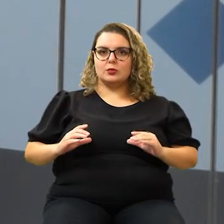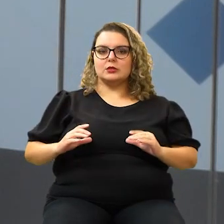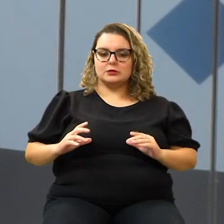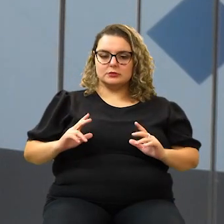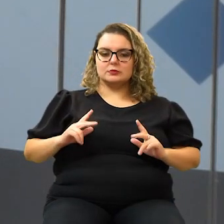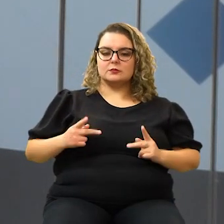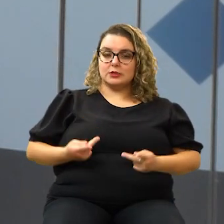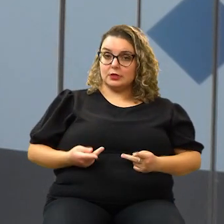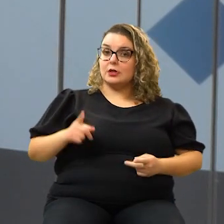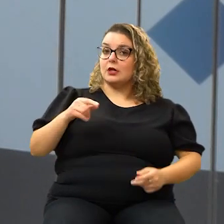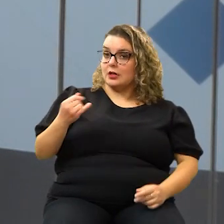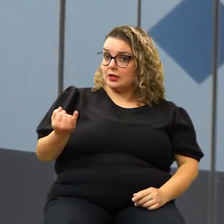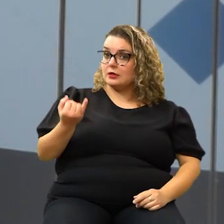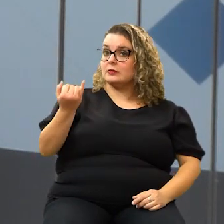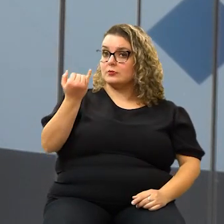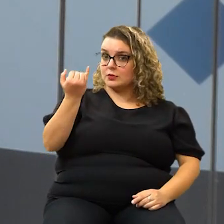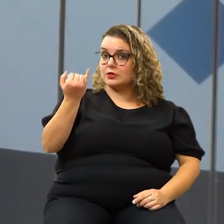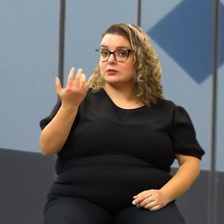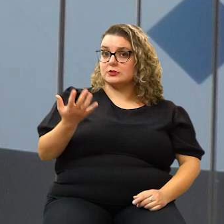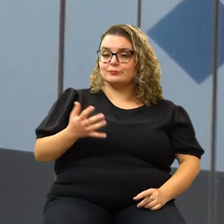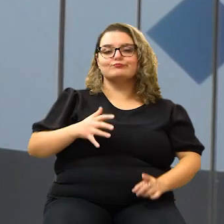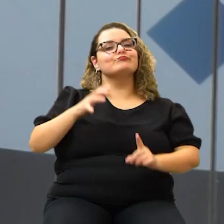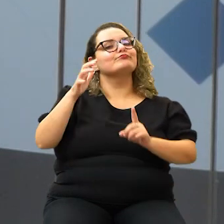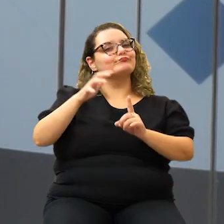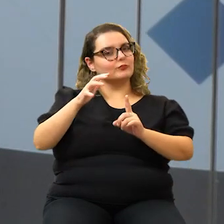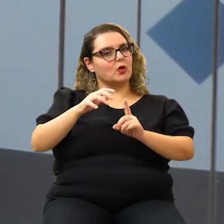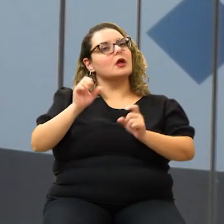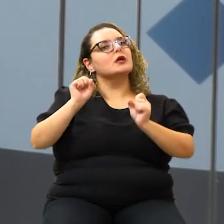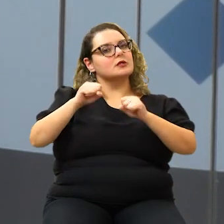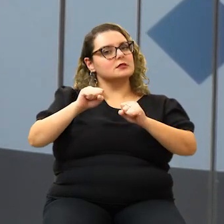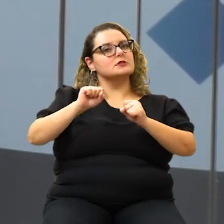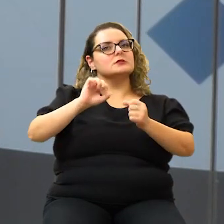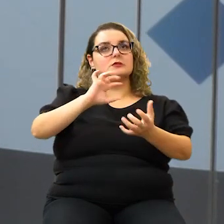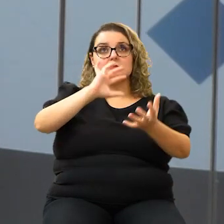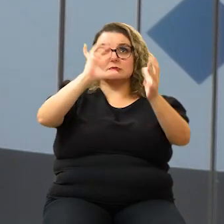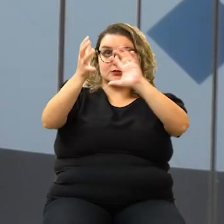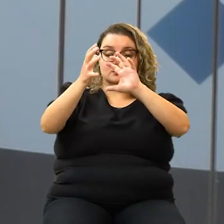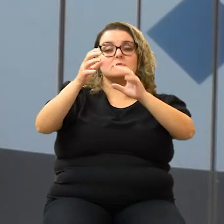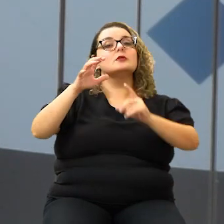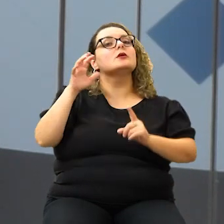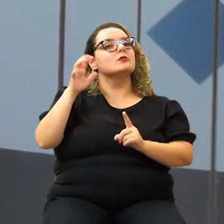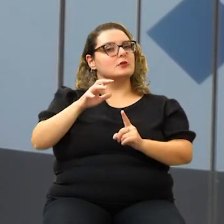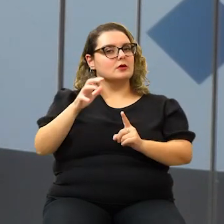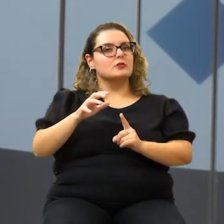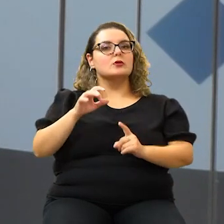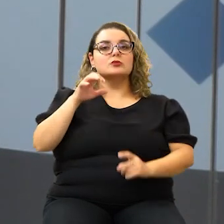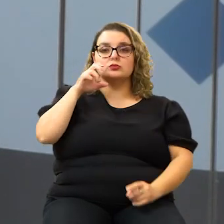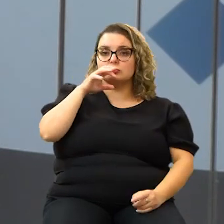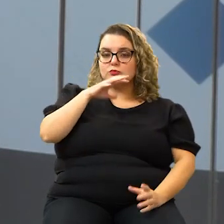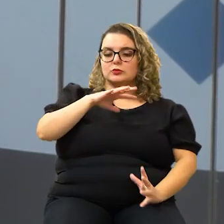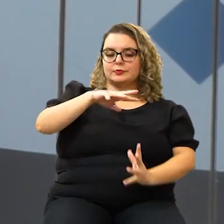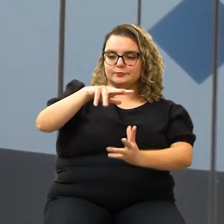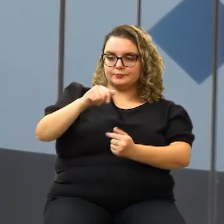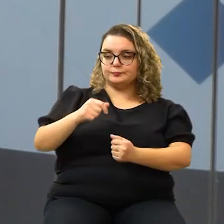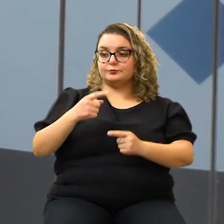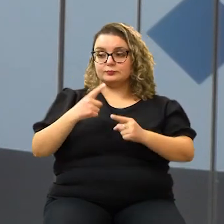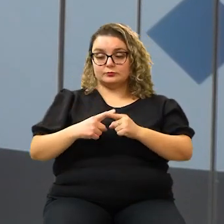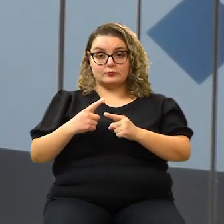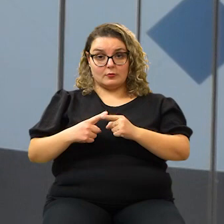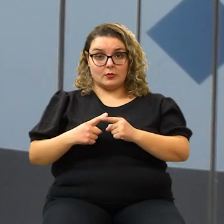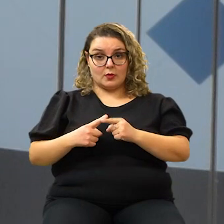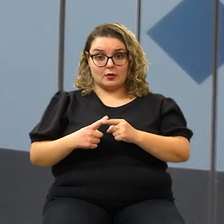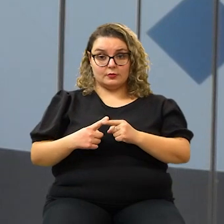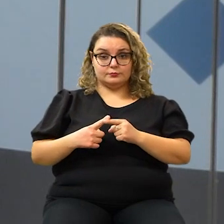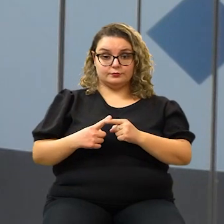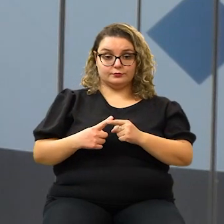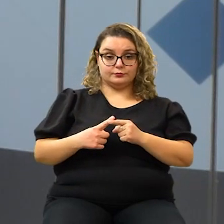humano, ele é muito importante e influencia nas mudanças climáticas, influencia no aquecimento global. Porque se a gente